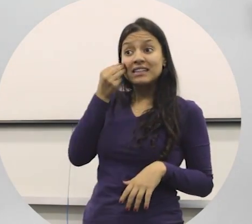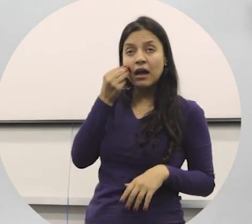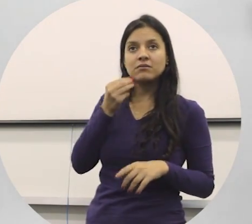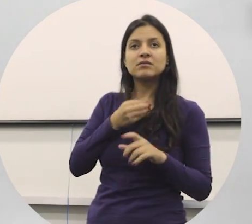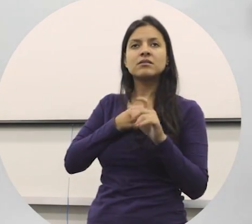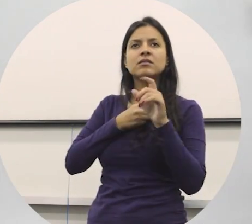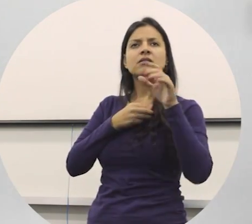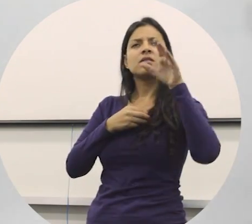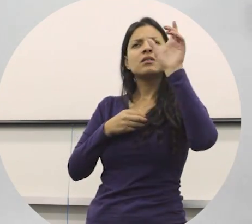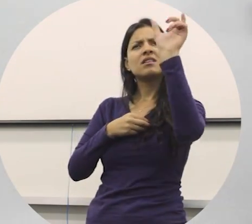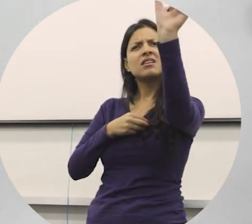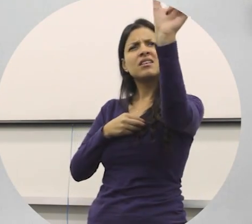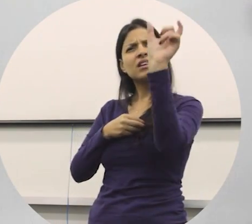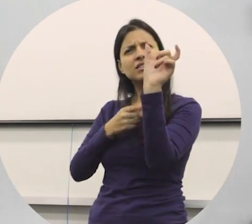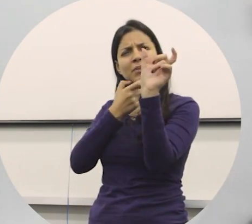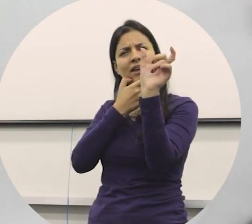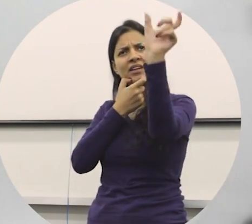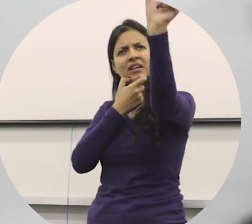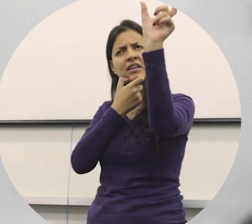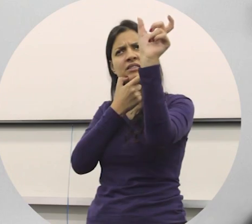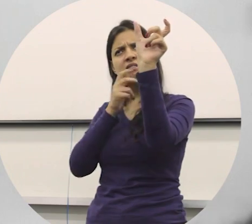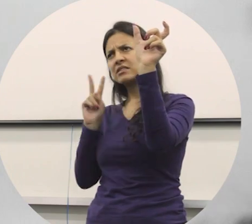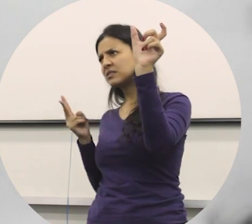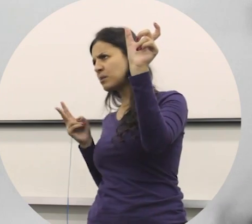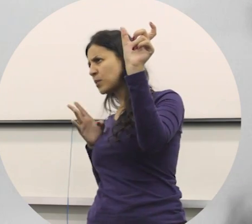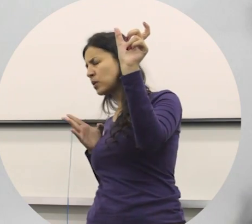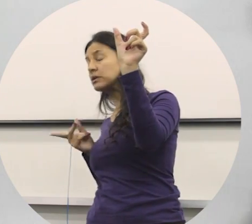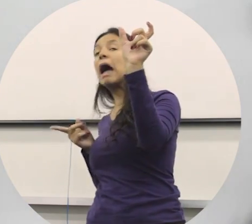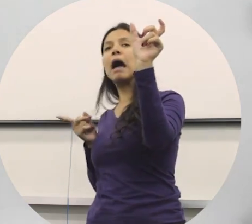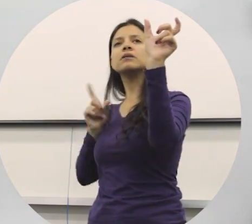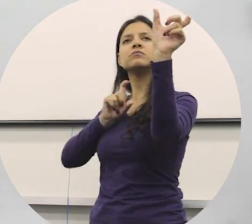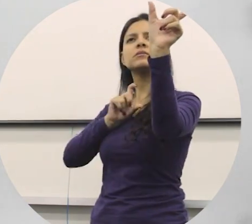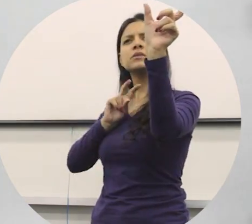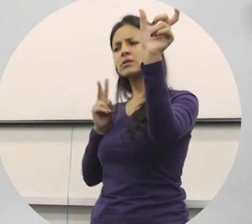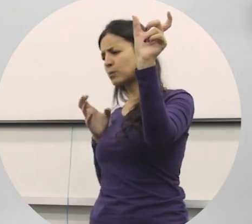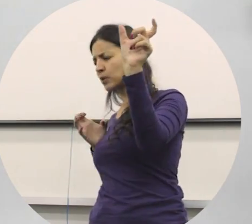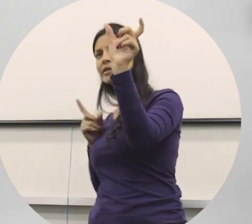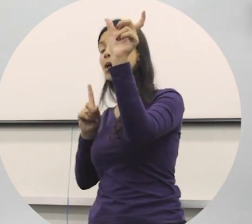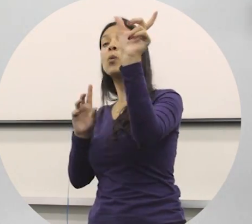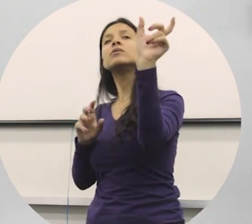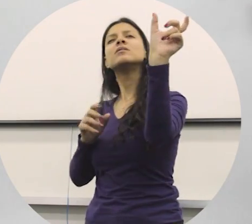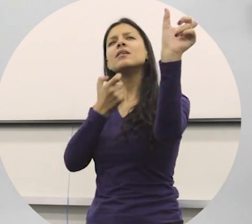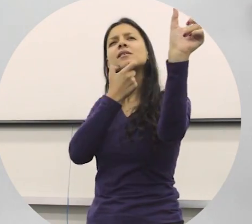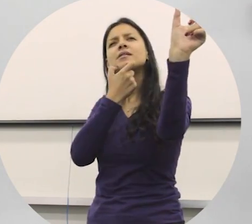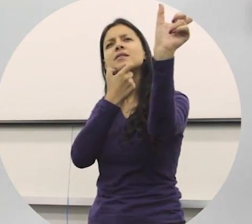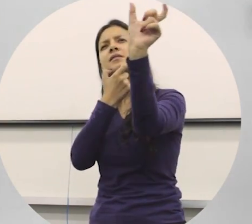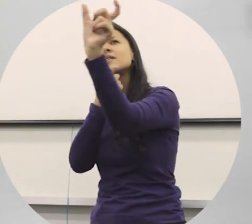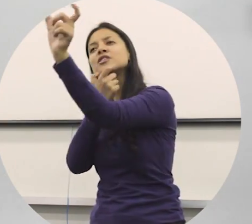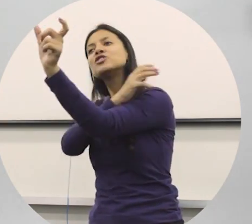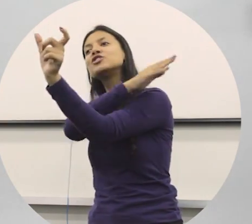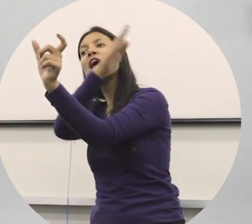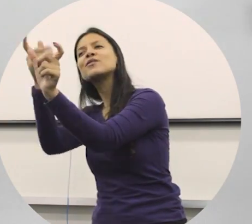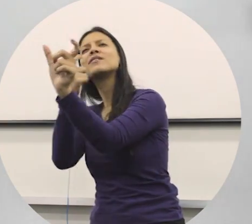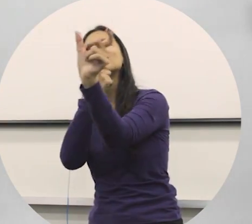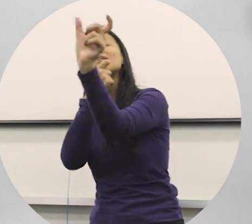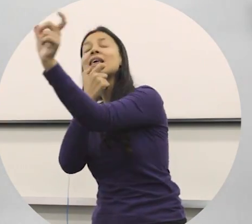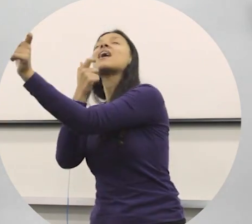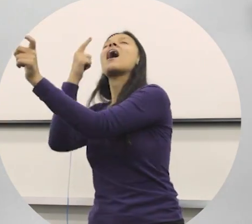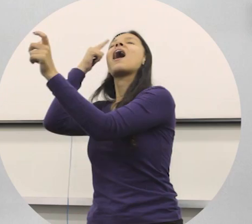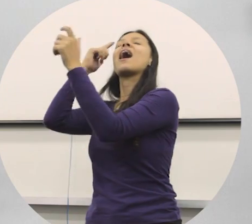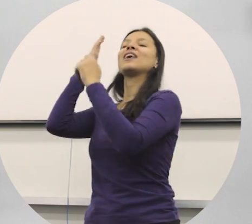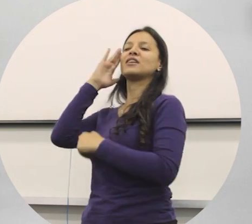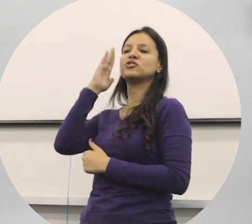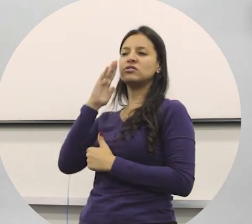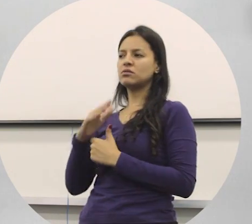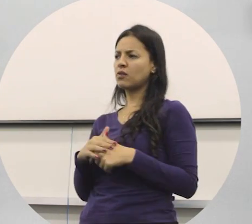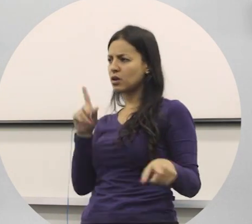Parar de traduzir, tentar, né, tentar fazer aquele processamento ser um pouco mais fluido. Não dá para fazer isso com uma pessoa surda